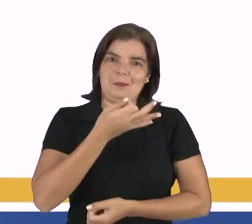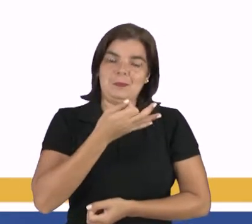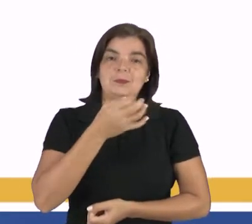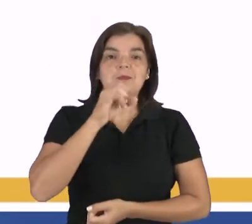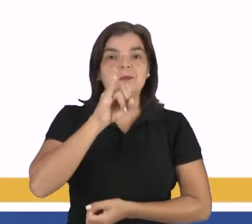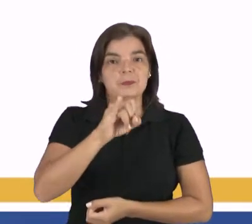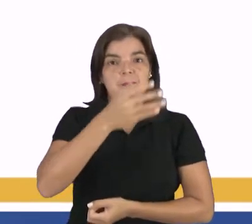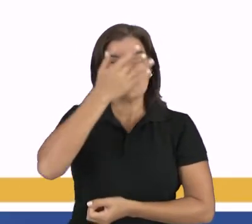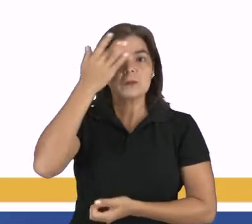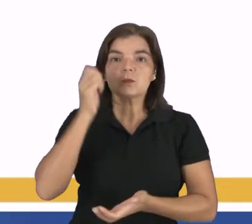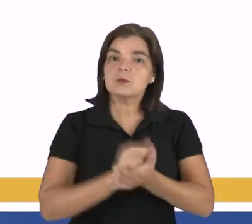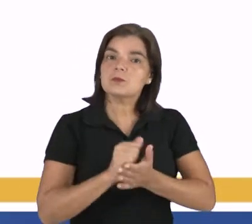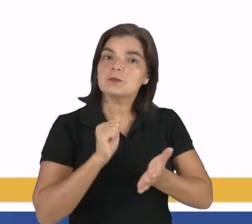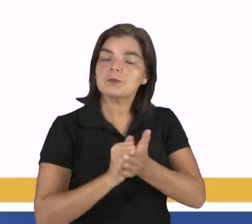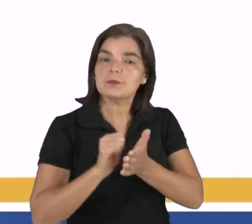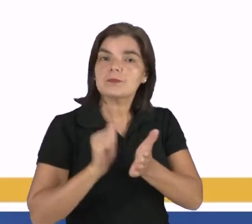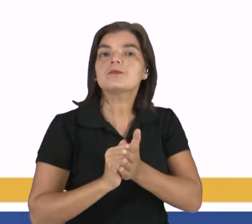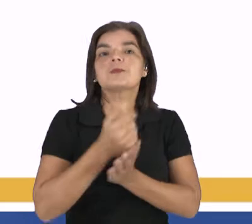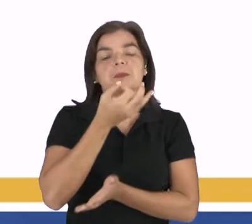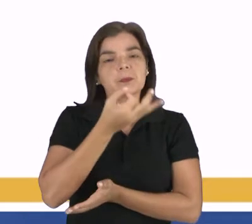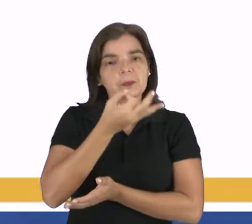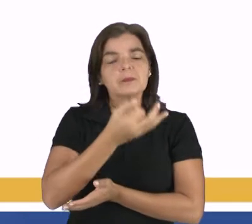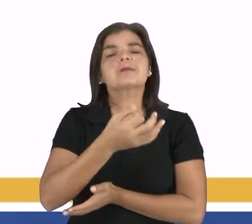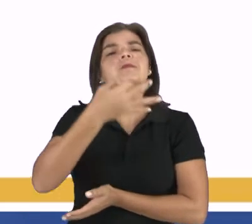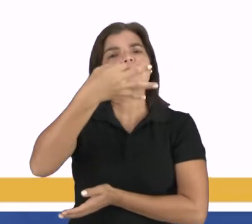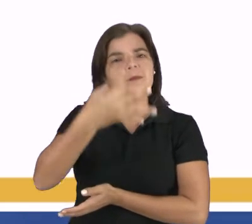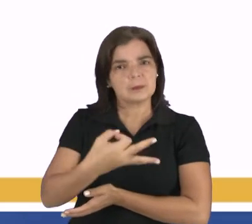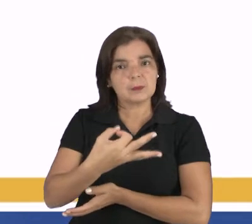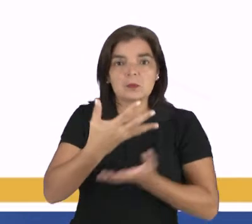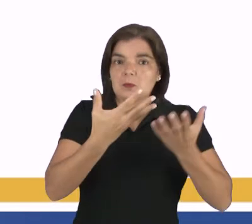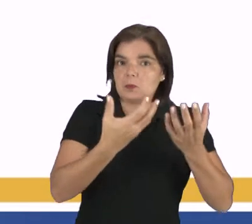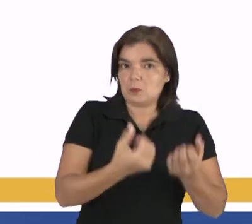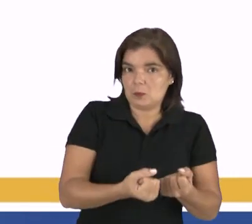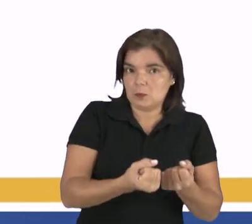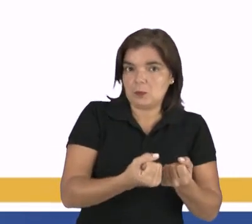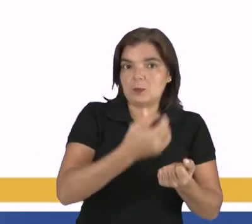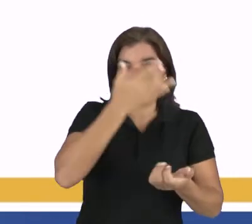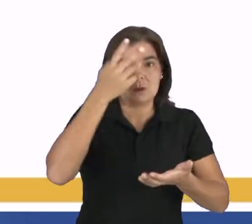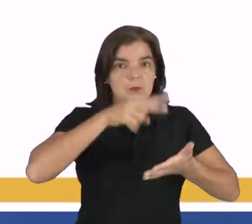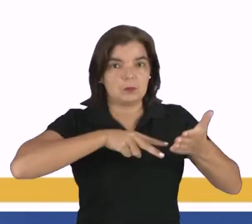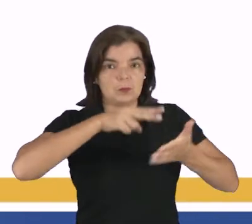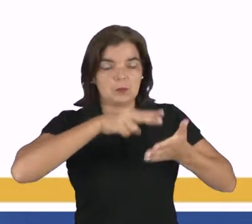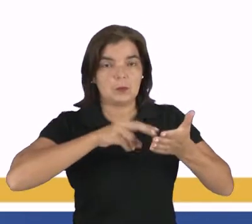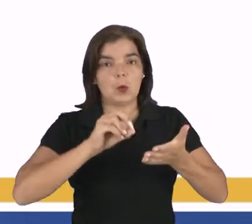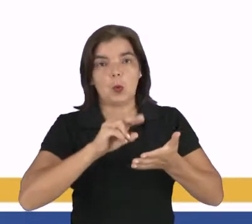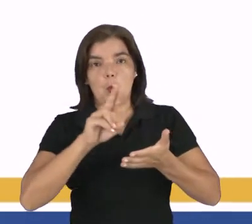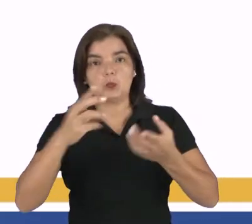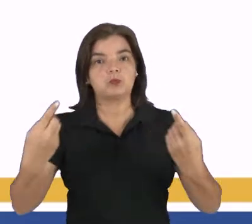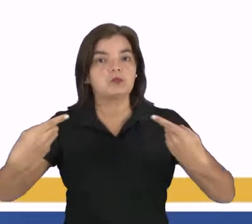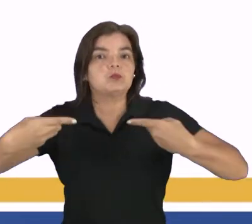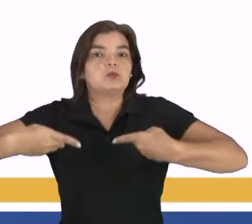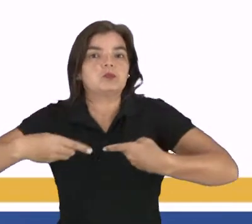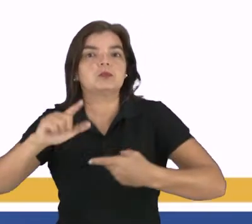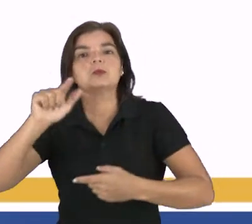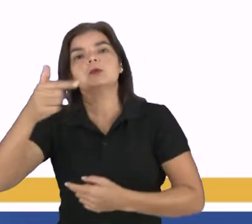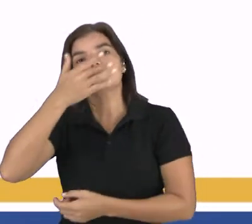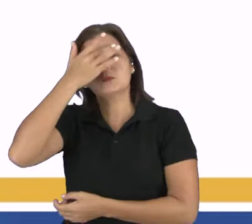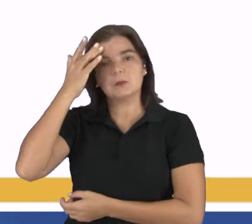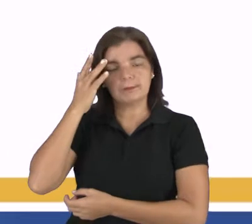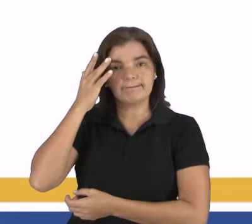a opinião de quem escreve vai estar a favor de quem lê ou vai entrar em contraponto, ou